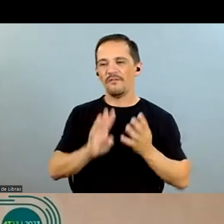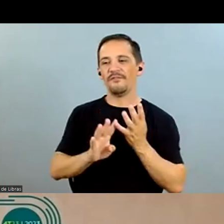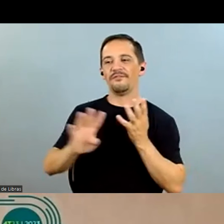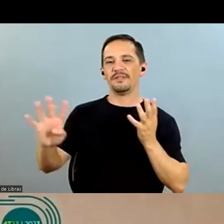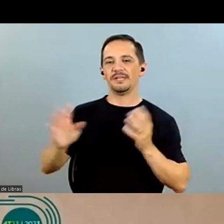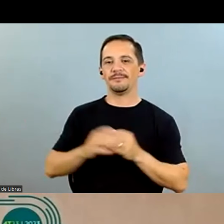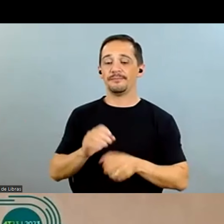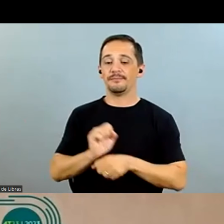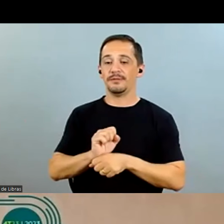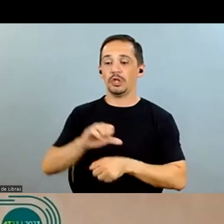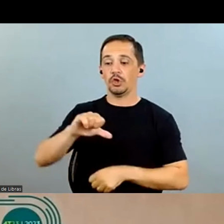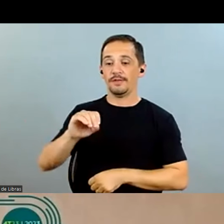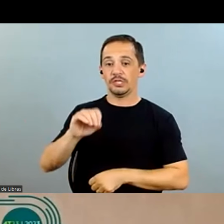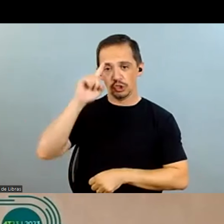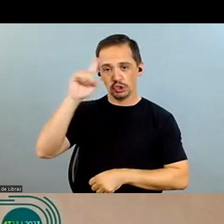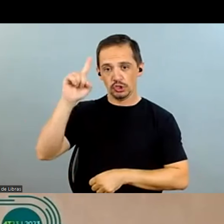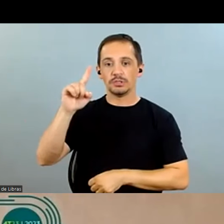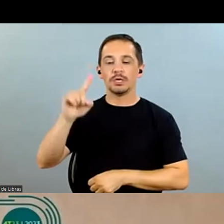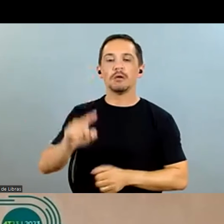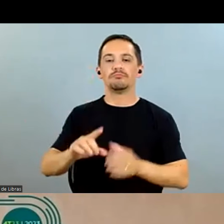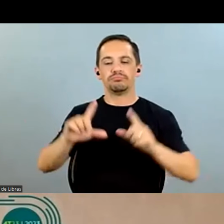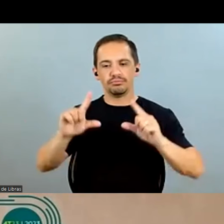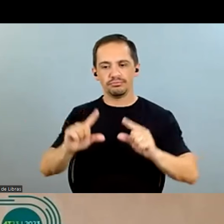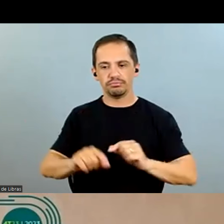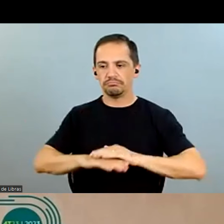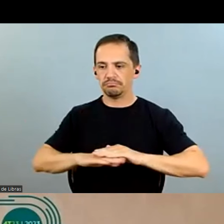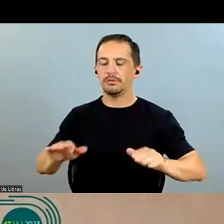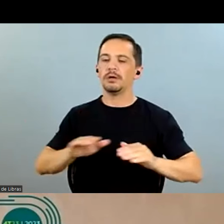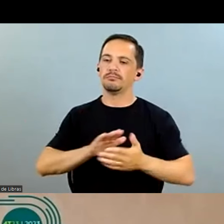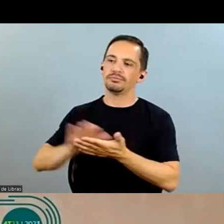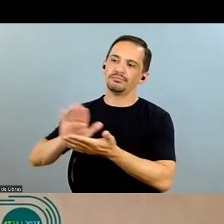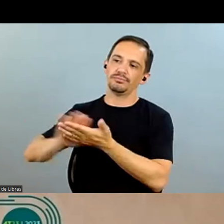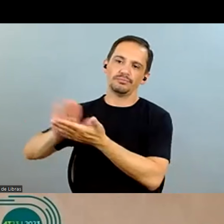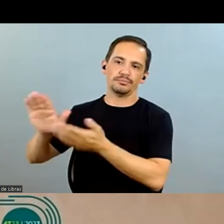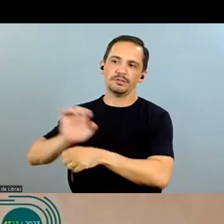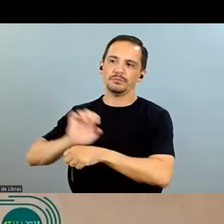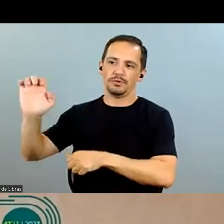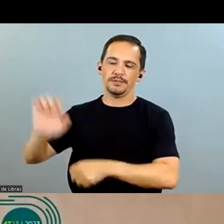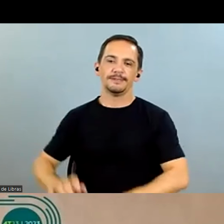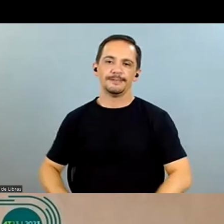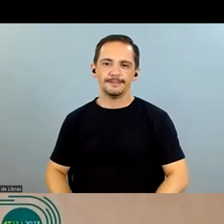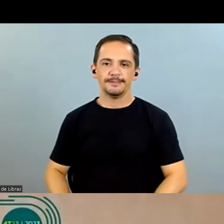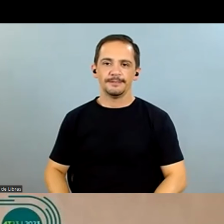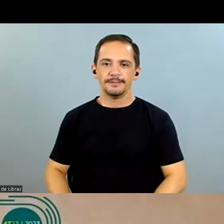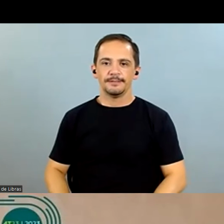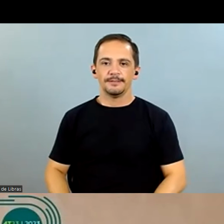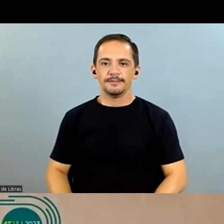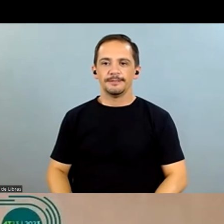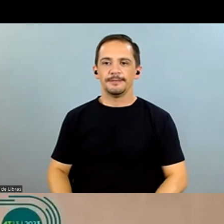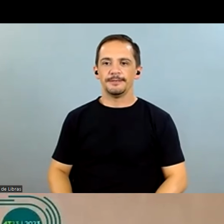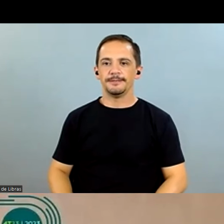dias para se normalizar essa situação perfeito muito bem bom tem